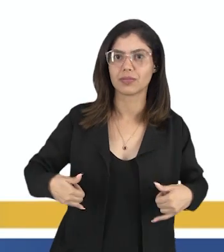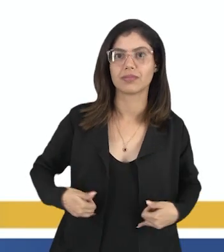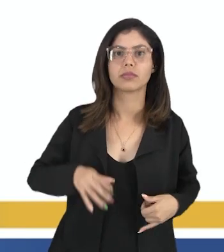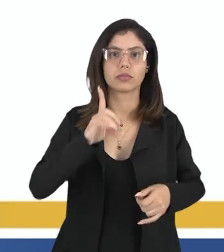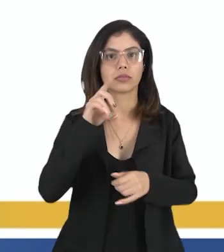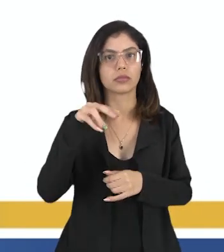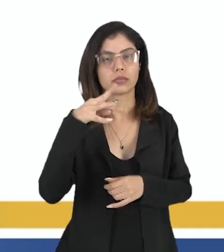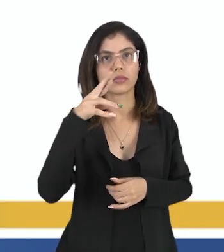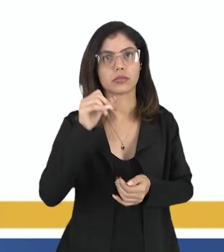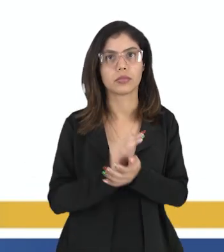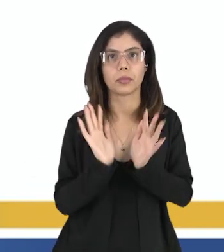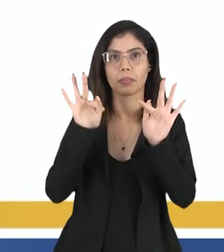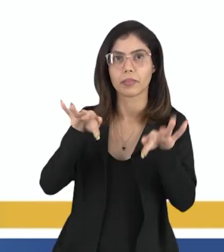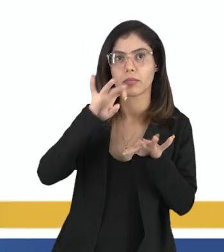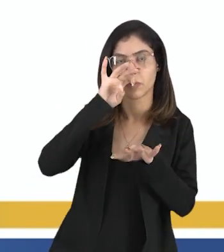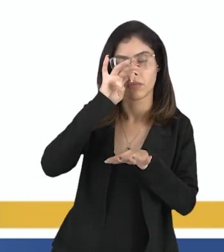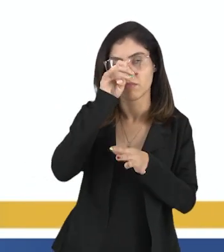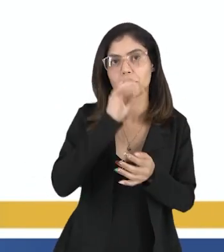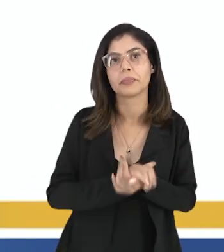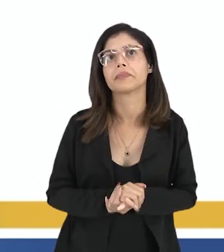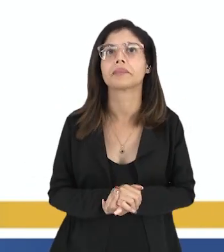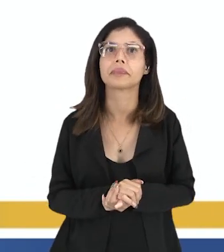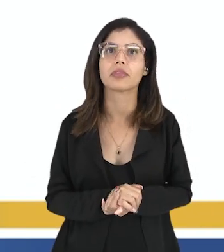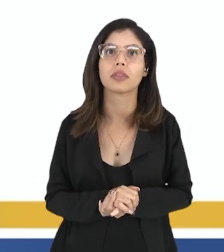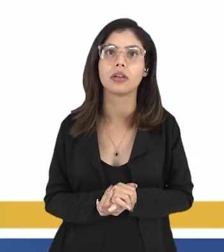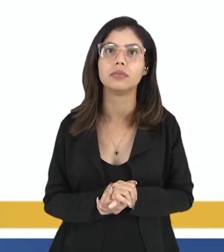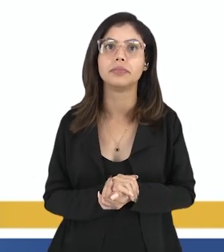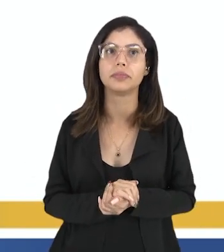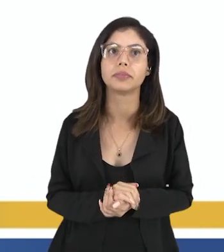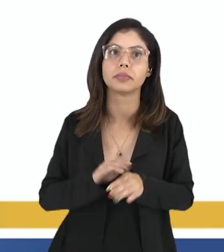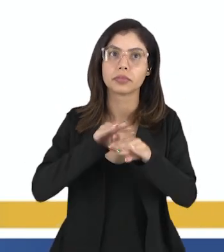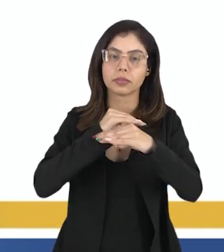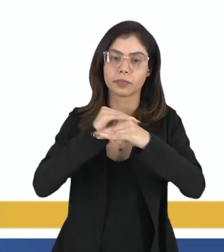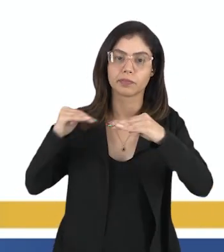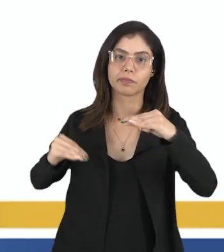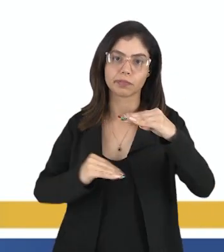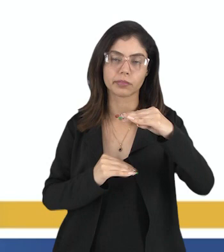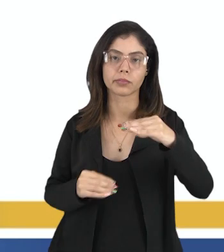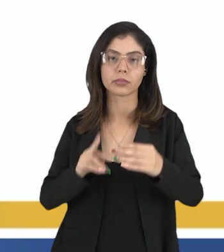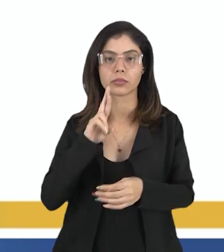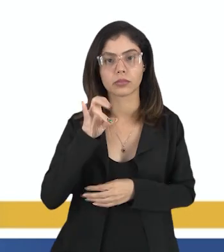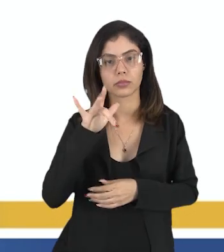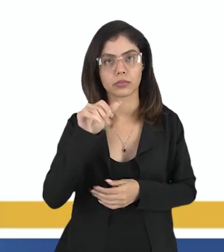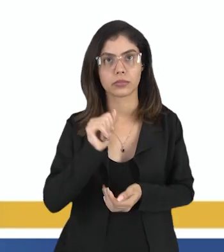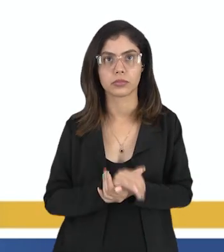E ali só no finalzinho, a gente tem assim, quando se fala de desigualdade racial, a gente tem que